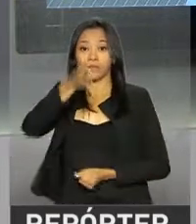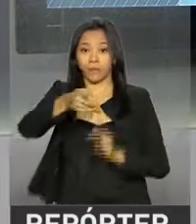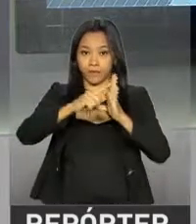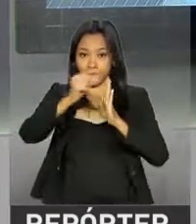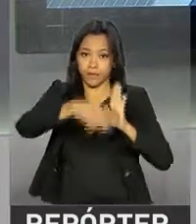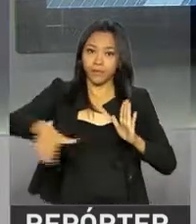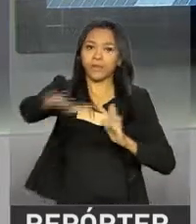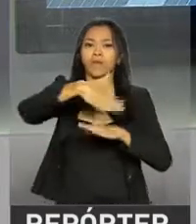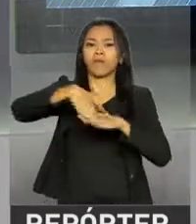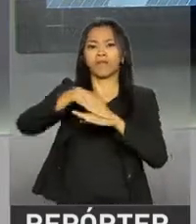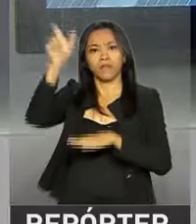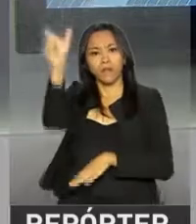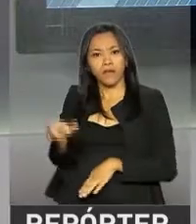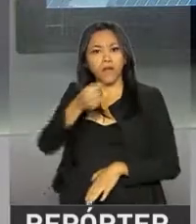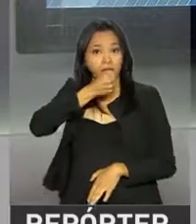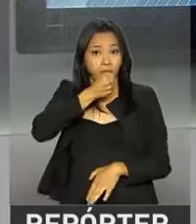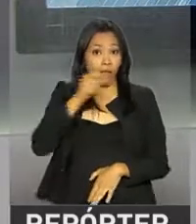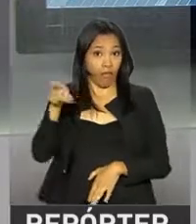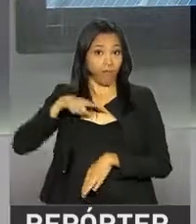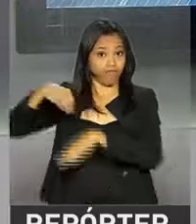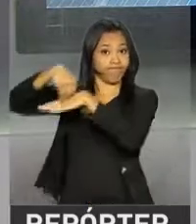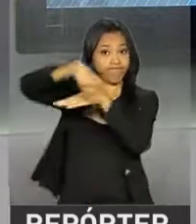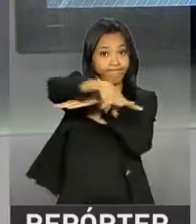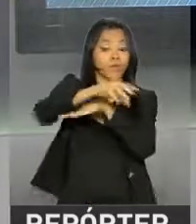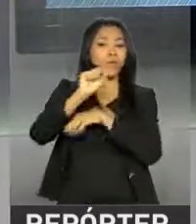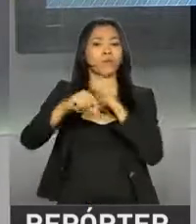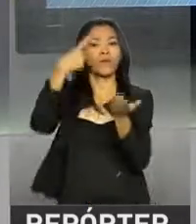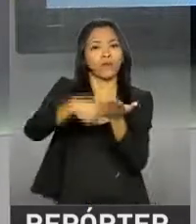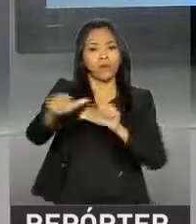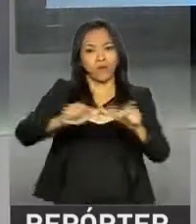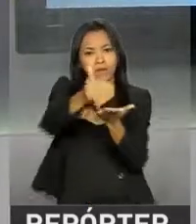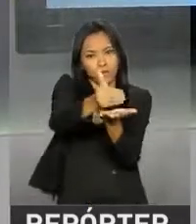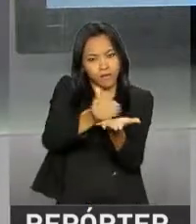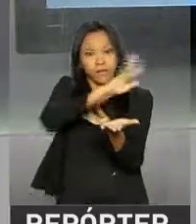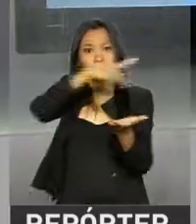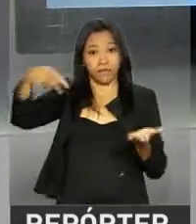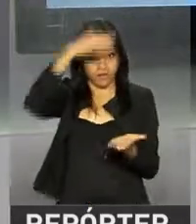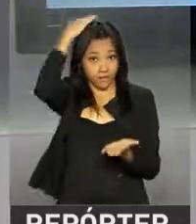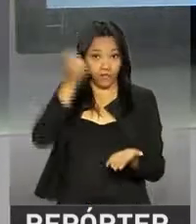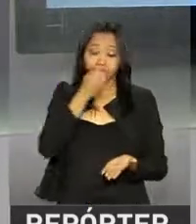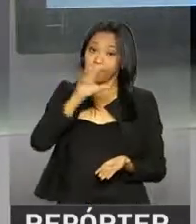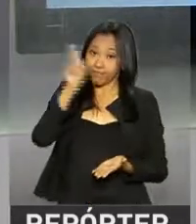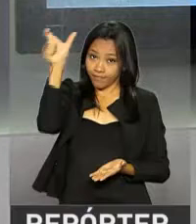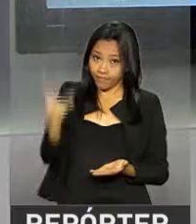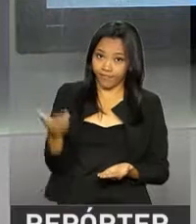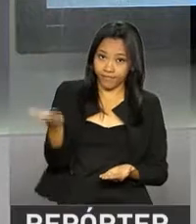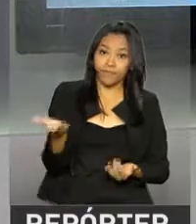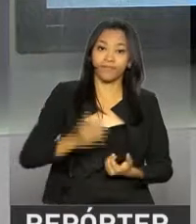falar com o repórter mara que no pi ela traz informações sobre a agenda do presidente michel temer bom-dia mara